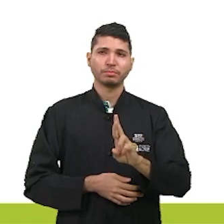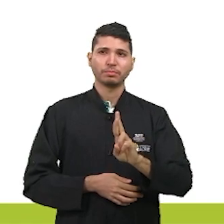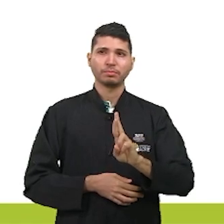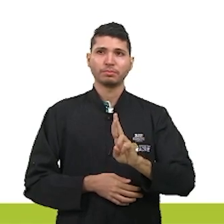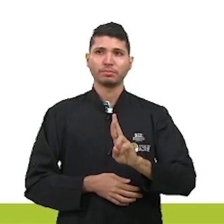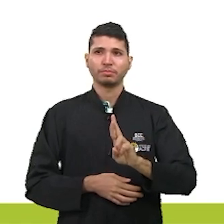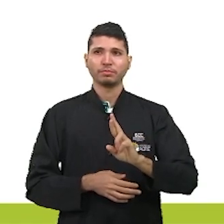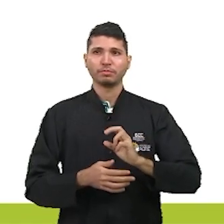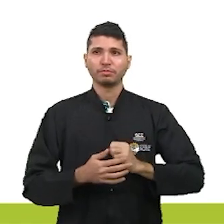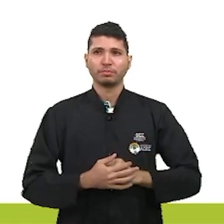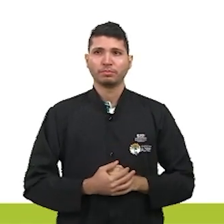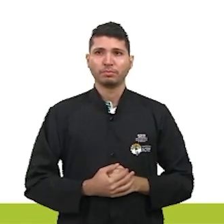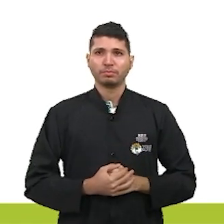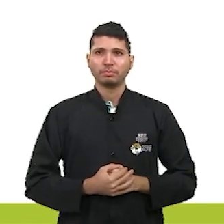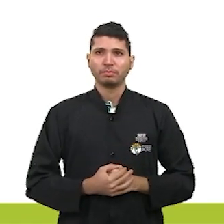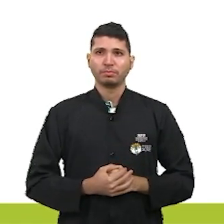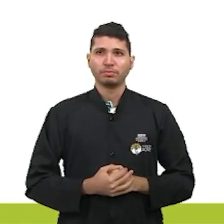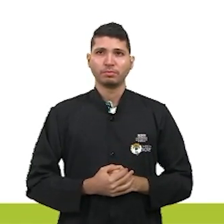U,